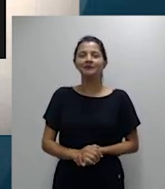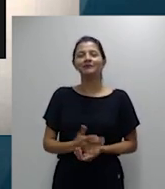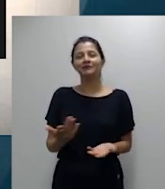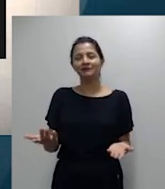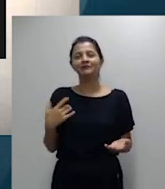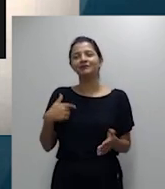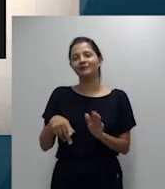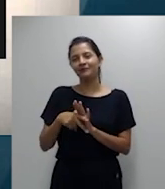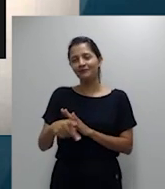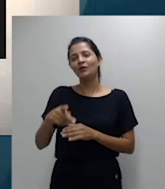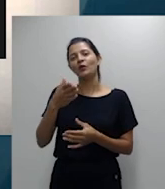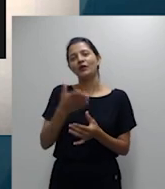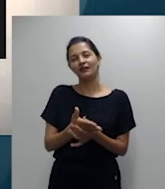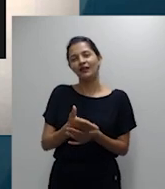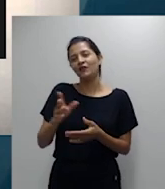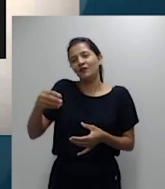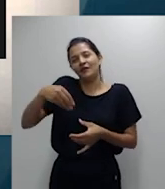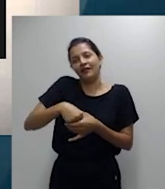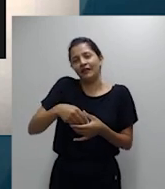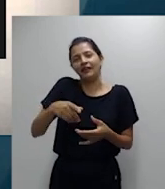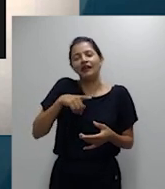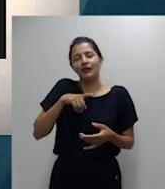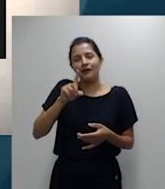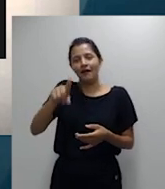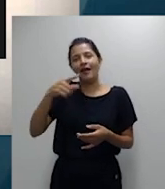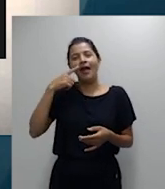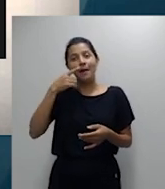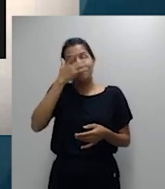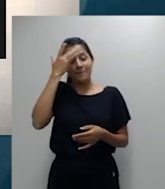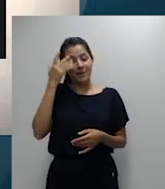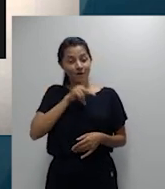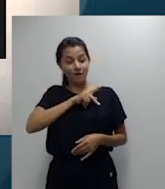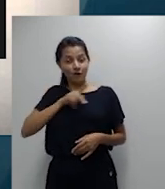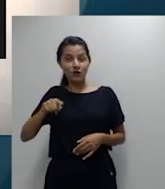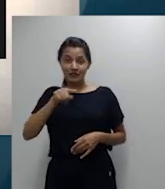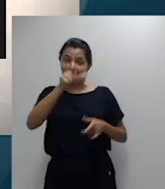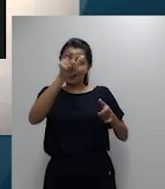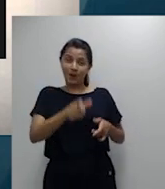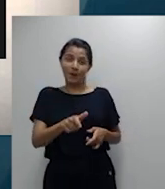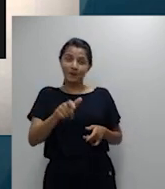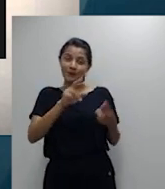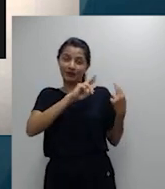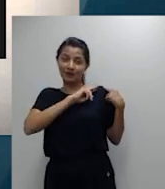é mas o freezer da sessão e quem comanda e